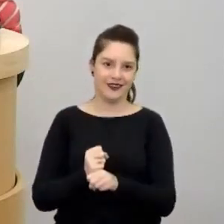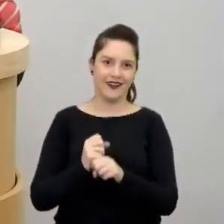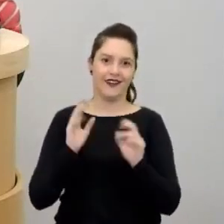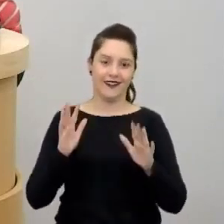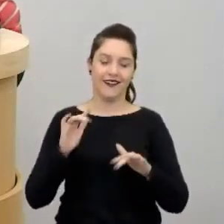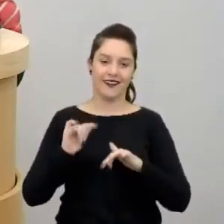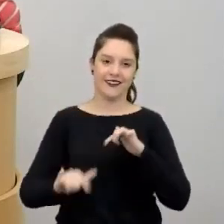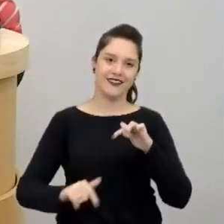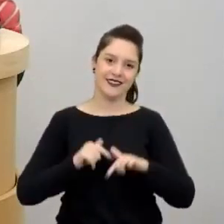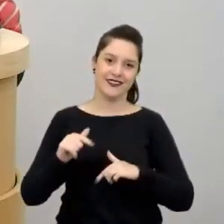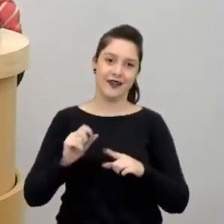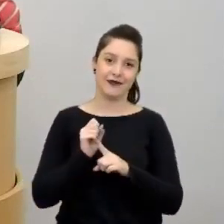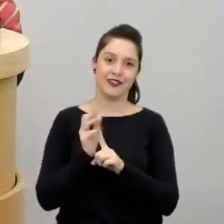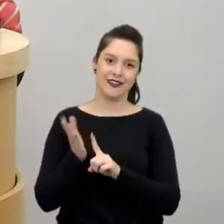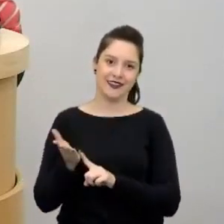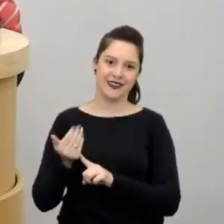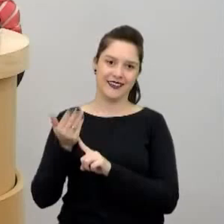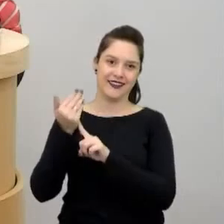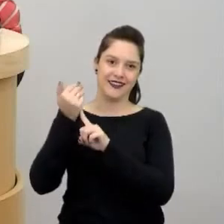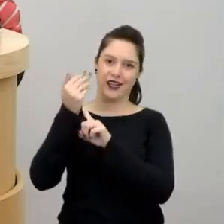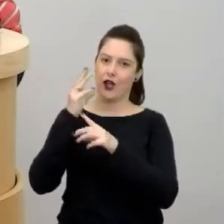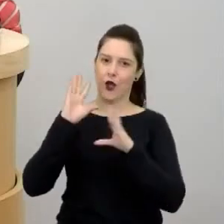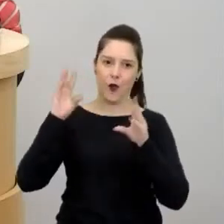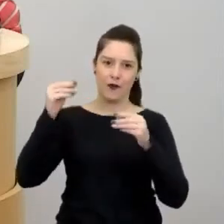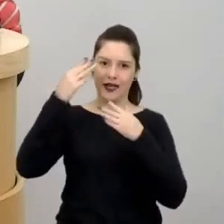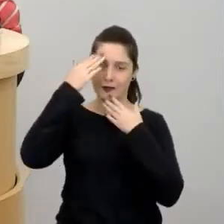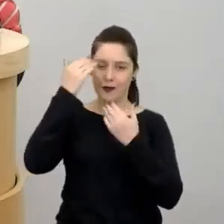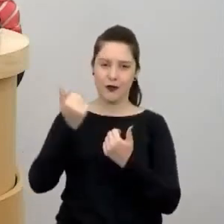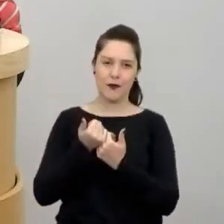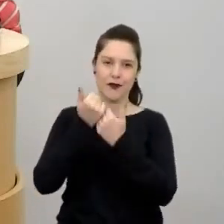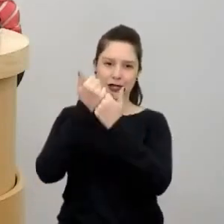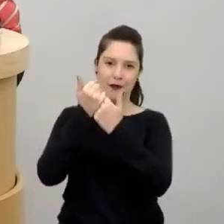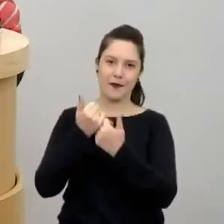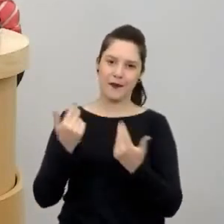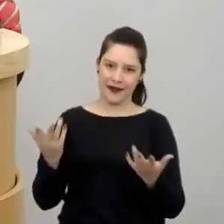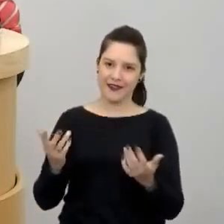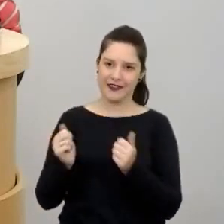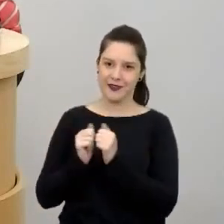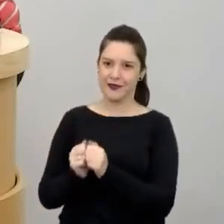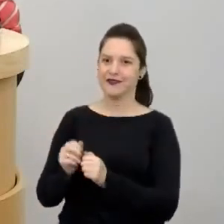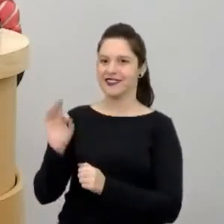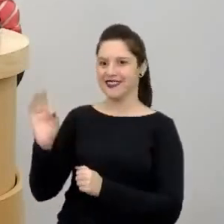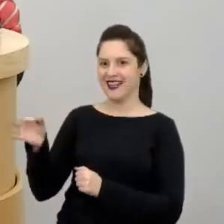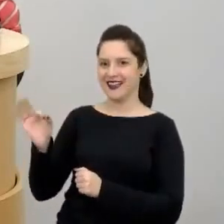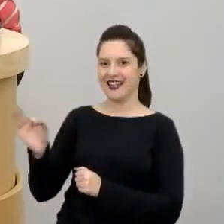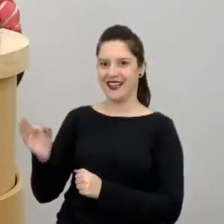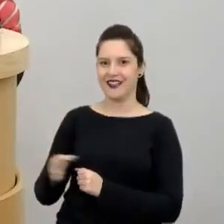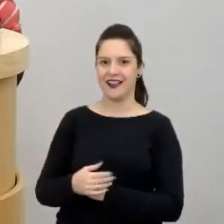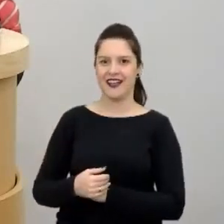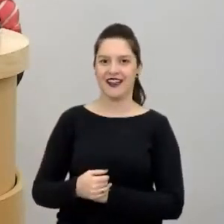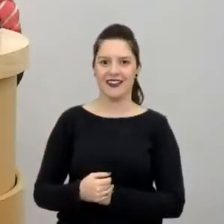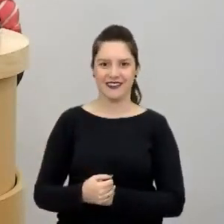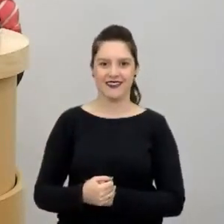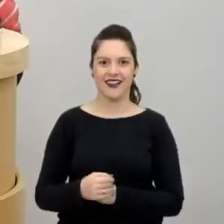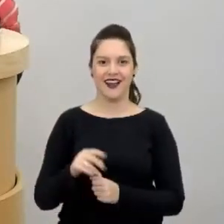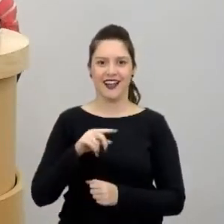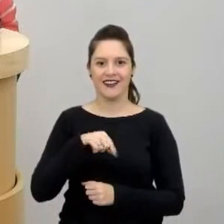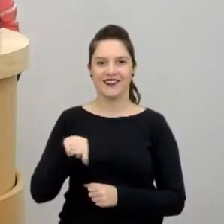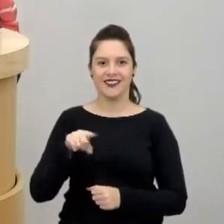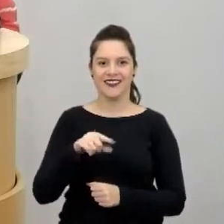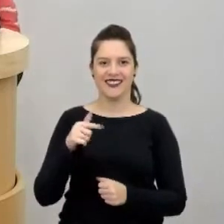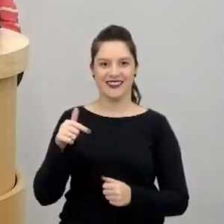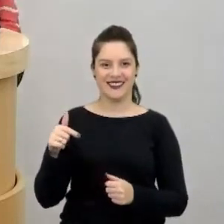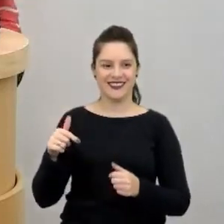trabalhando junto com tecnologia. Muito obrigada por todo esse apoio e por estar aí com a gente, né, Ju? Exatamente. Valeu. Sem vocês, a gente não estaria aqui. Ai,